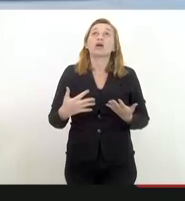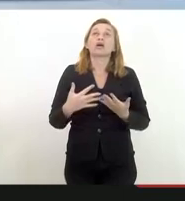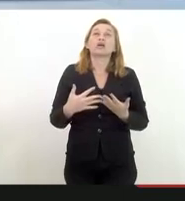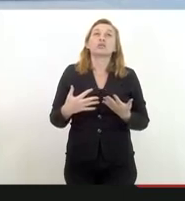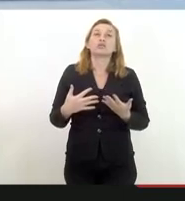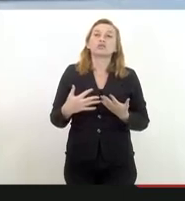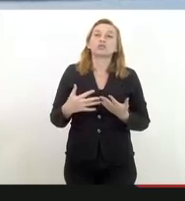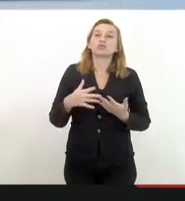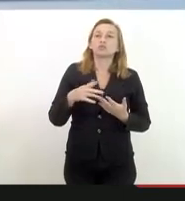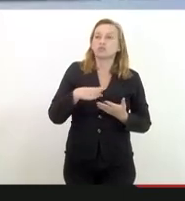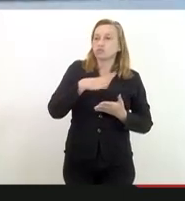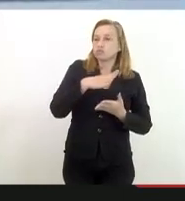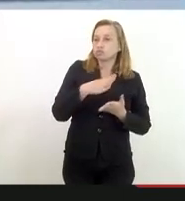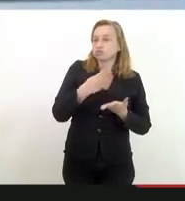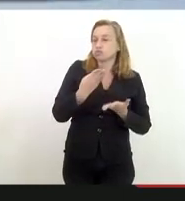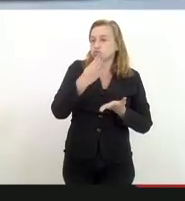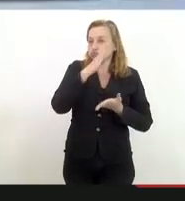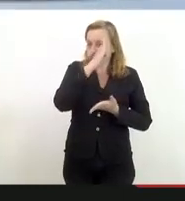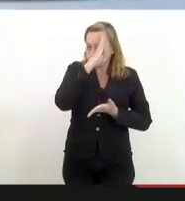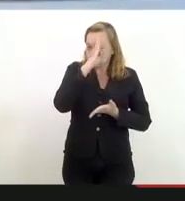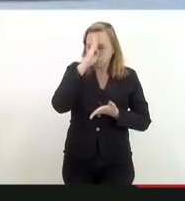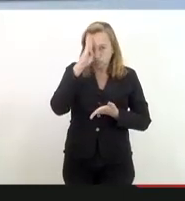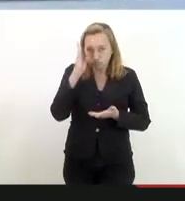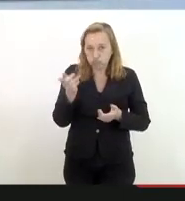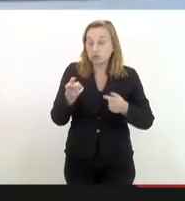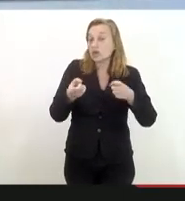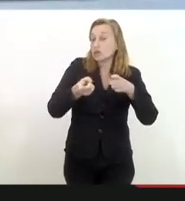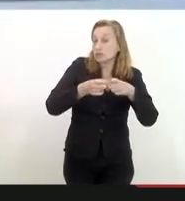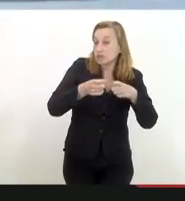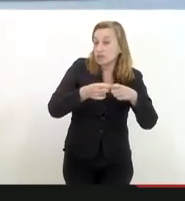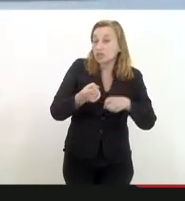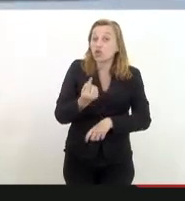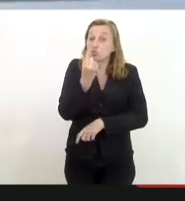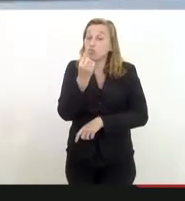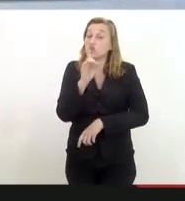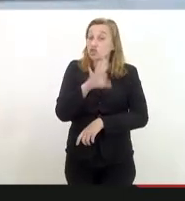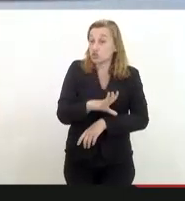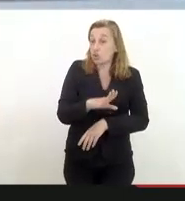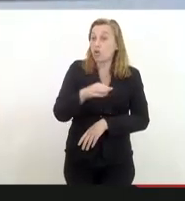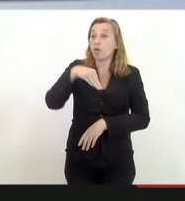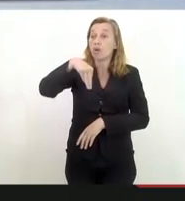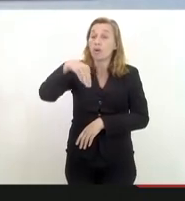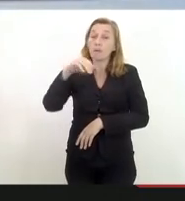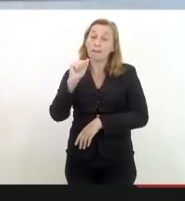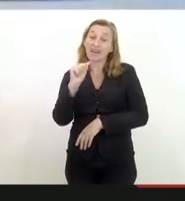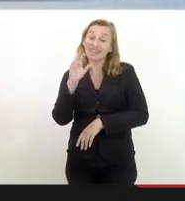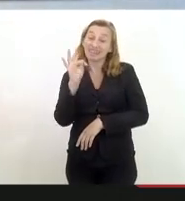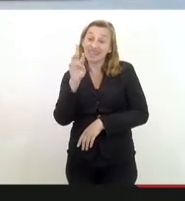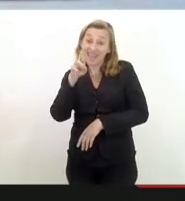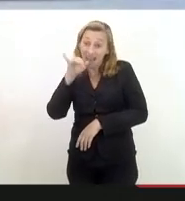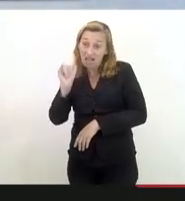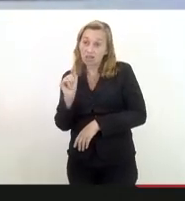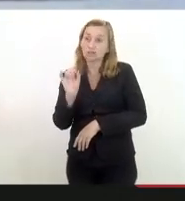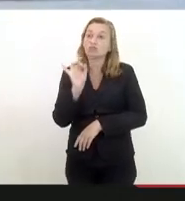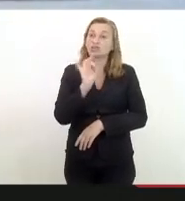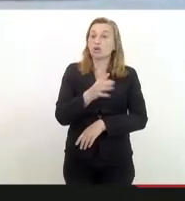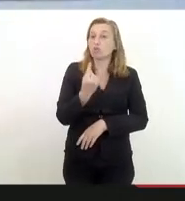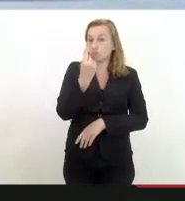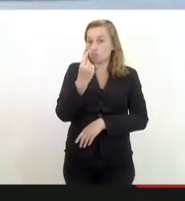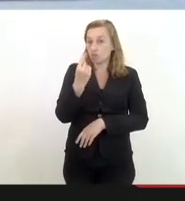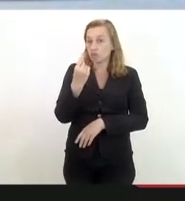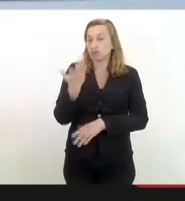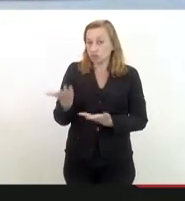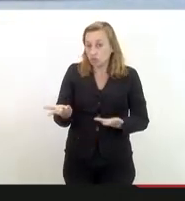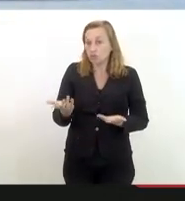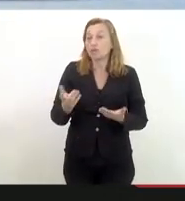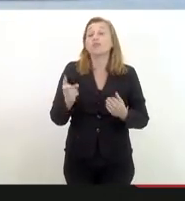Os graduandos de medicina, em geral, têm uma matéria, né, sobre isso durante um semestre apenas.